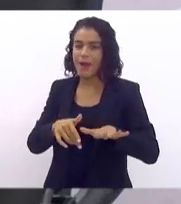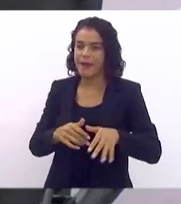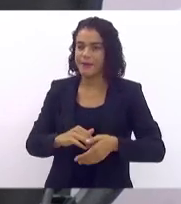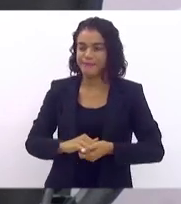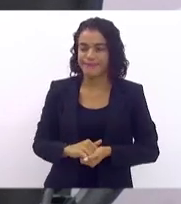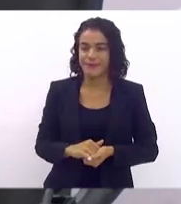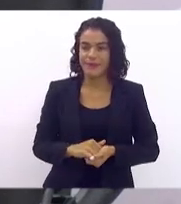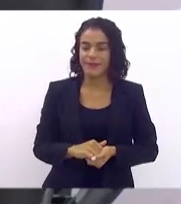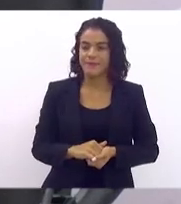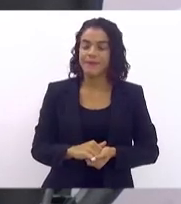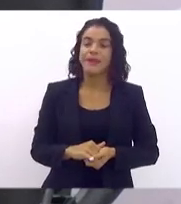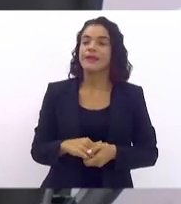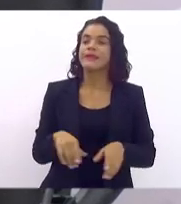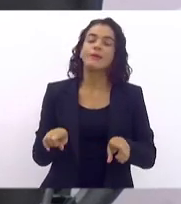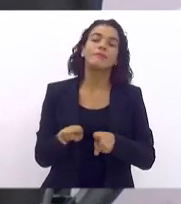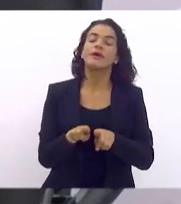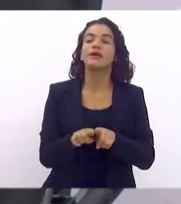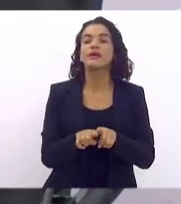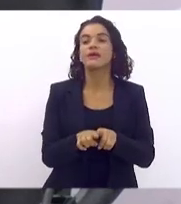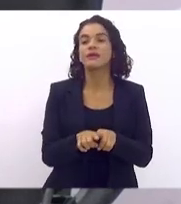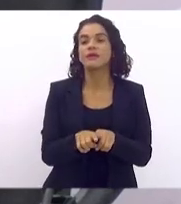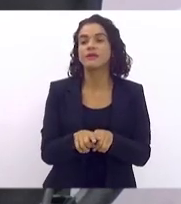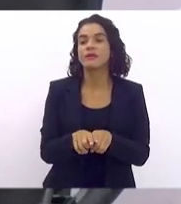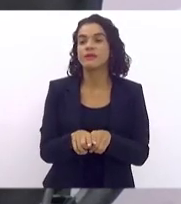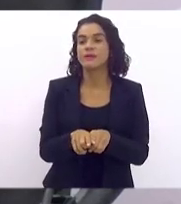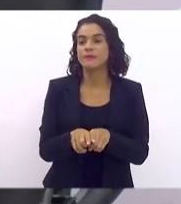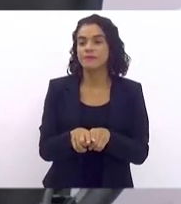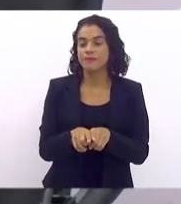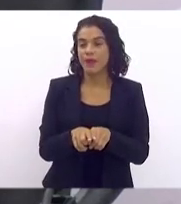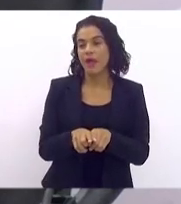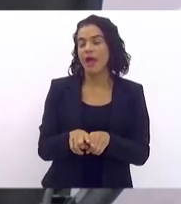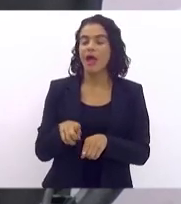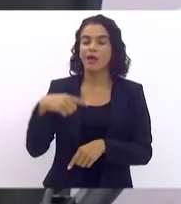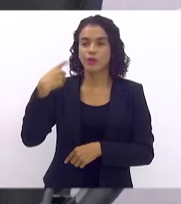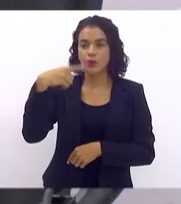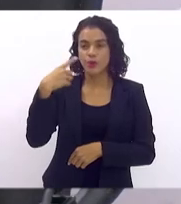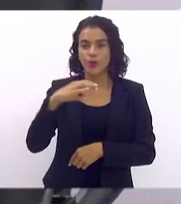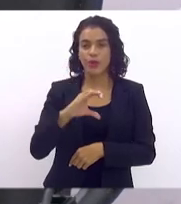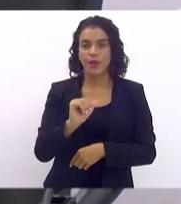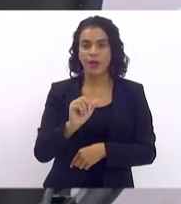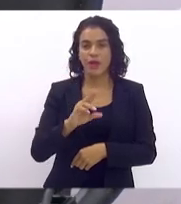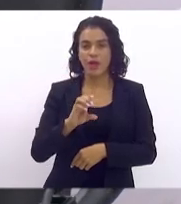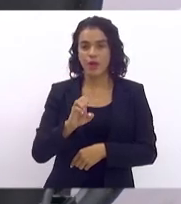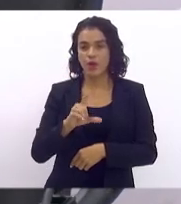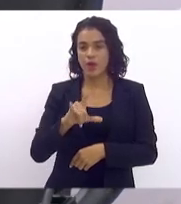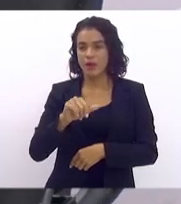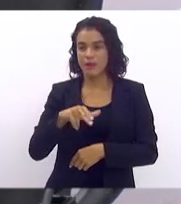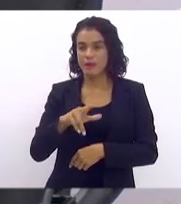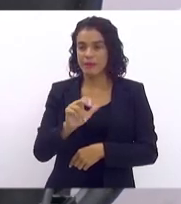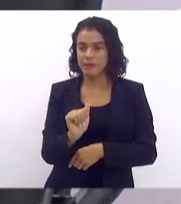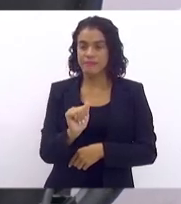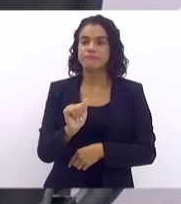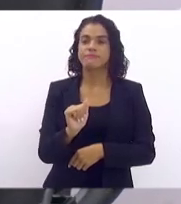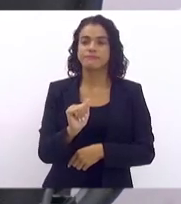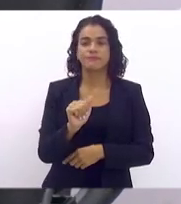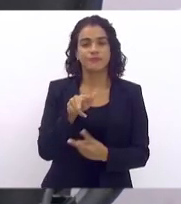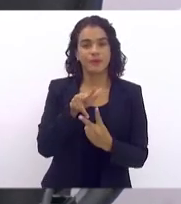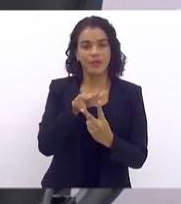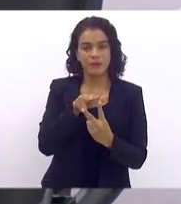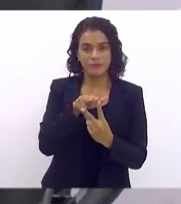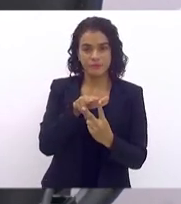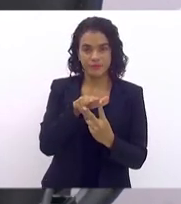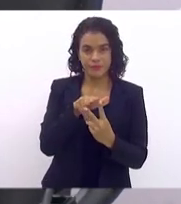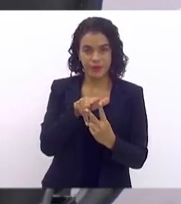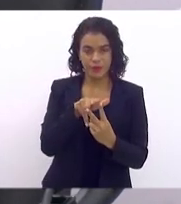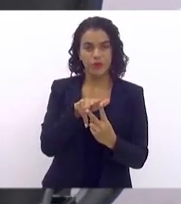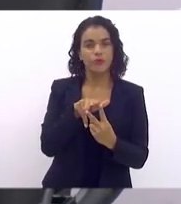de hoje as duas, tanto a doutora Carolina quanto a doutora Helena, indicadas aqui pela deputada